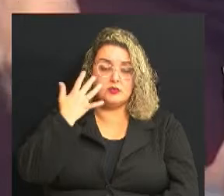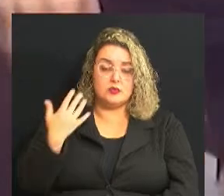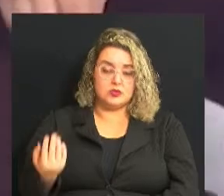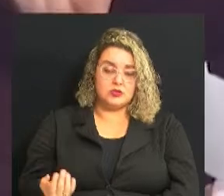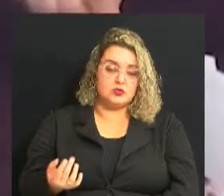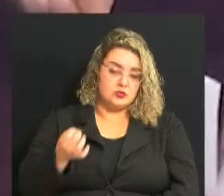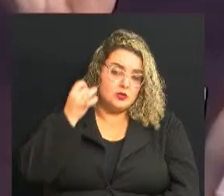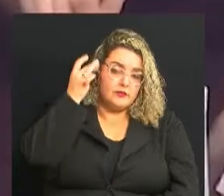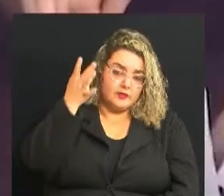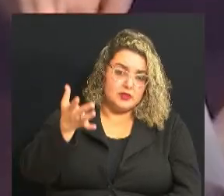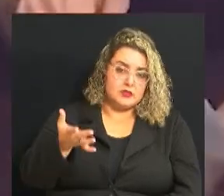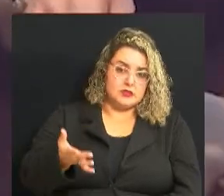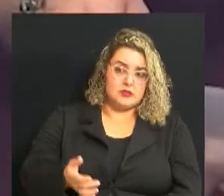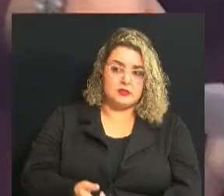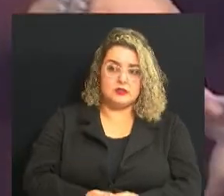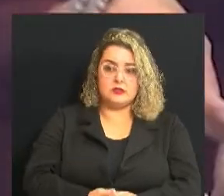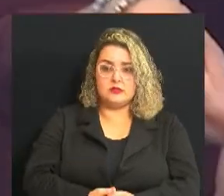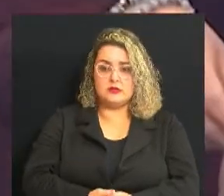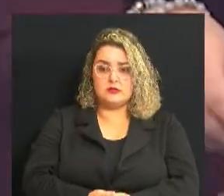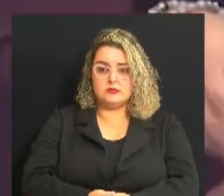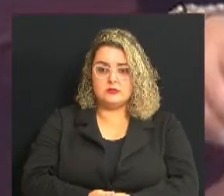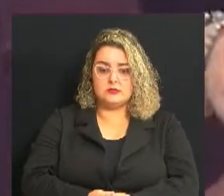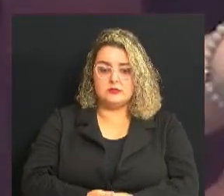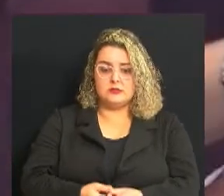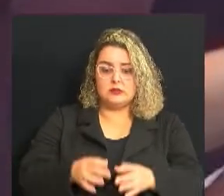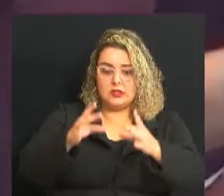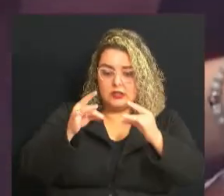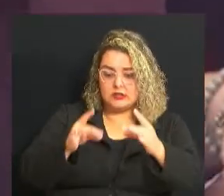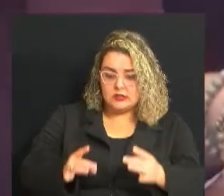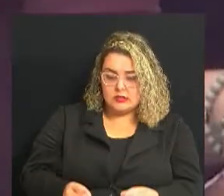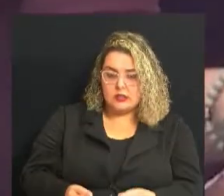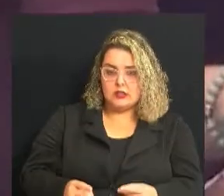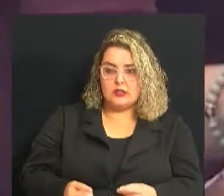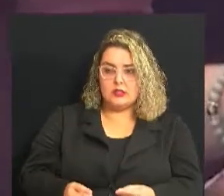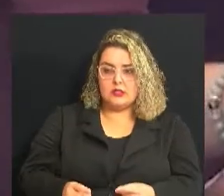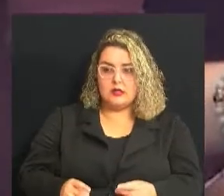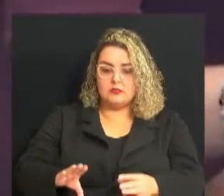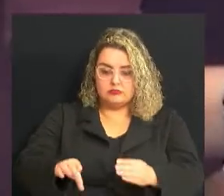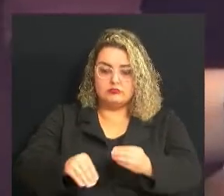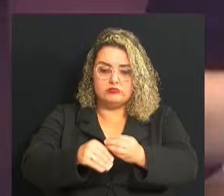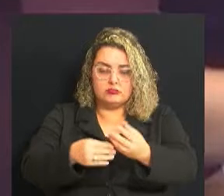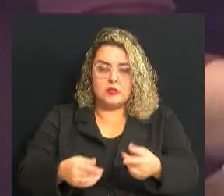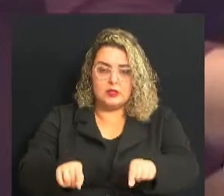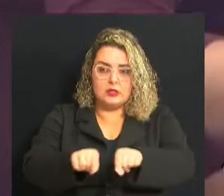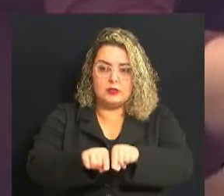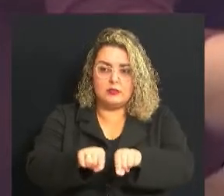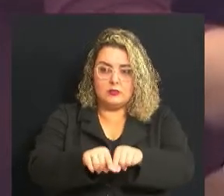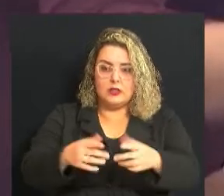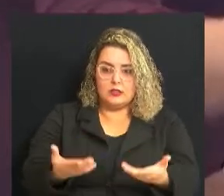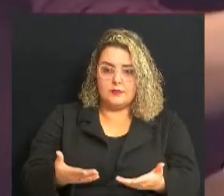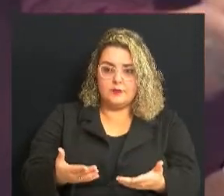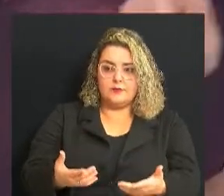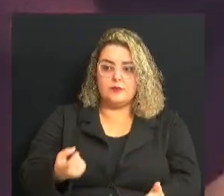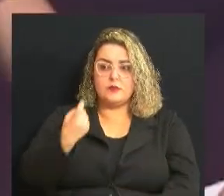a gente formatar um modelo de emenda. Então a gente pretende também, até na sexta-feira, na entrega do orçamento,